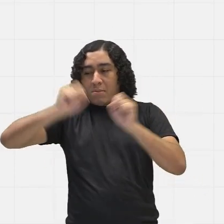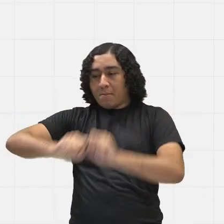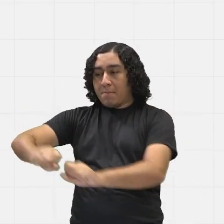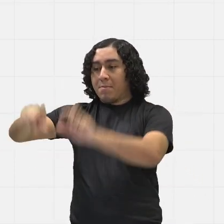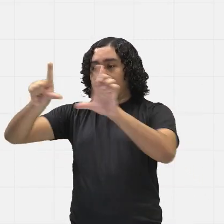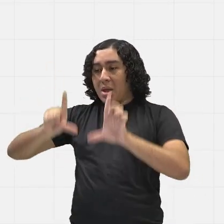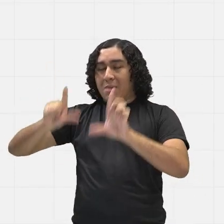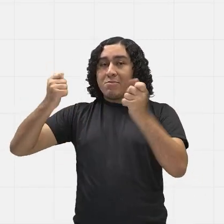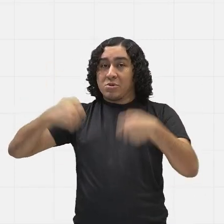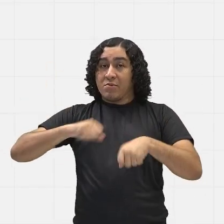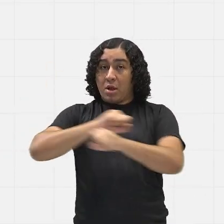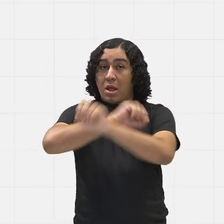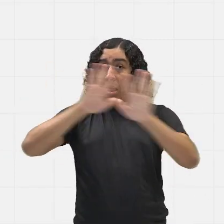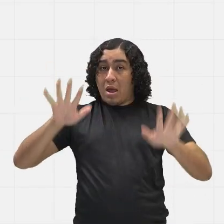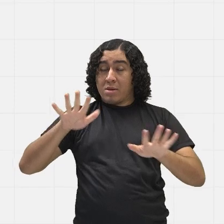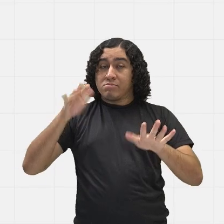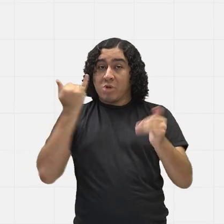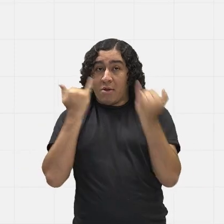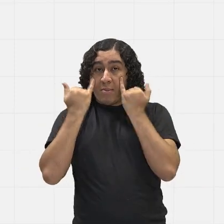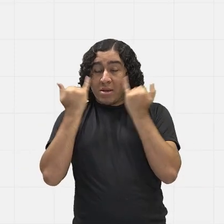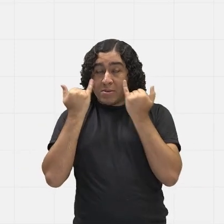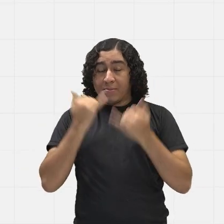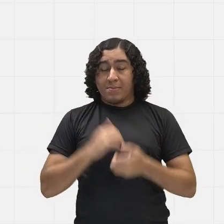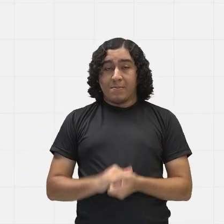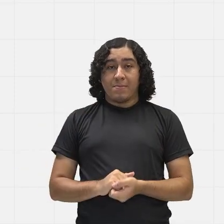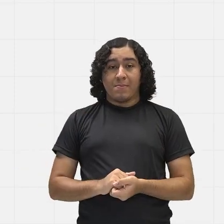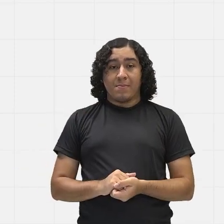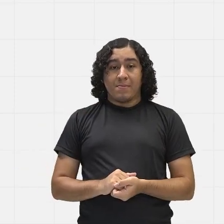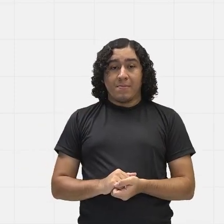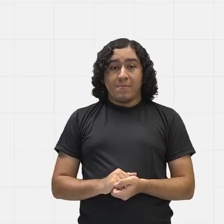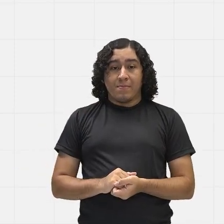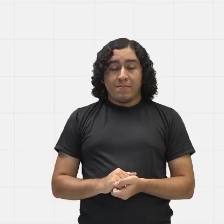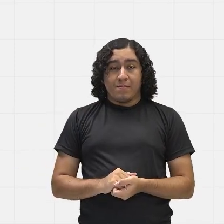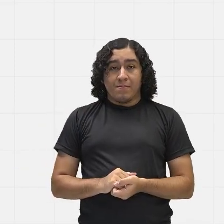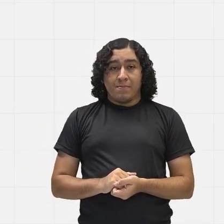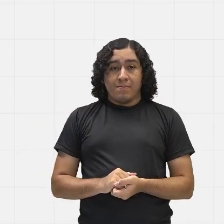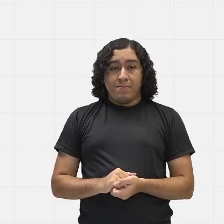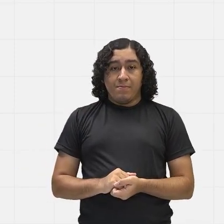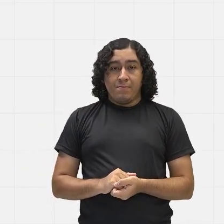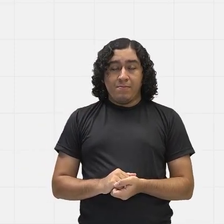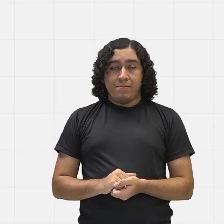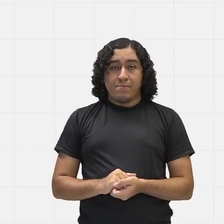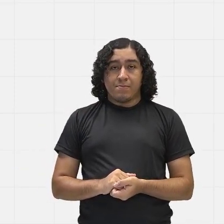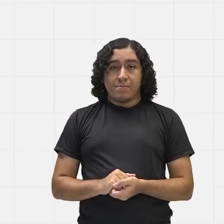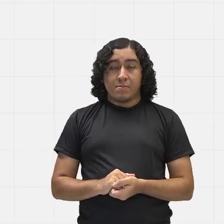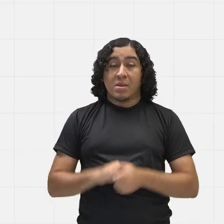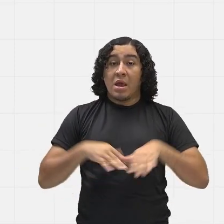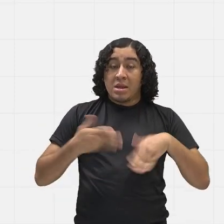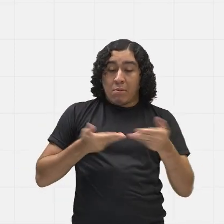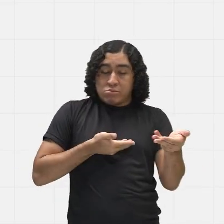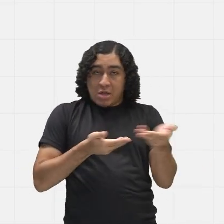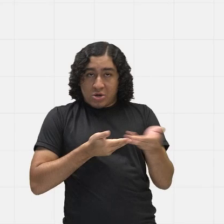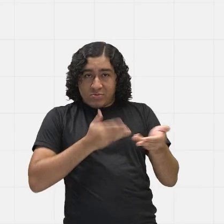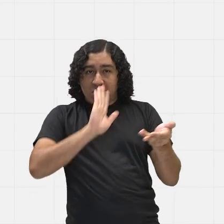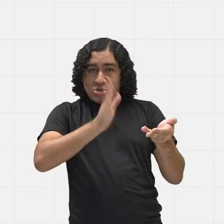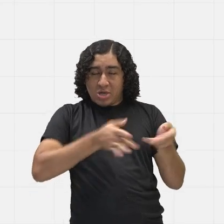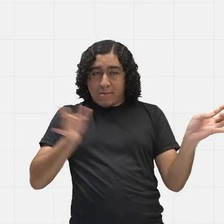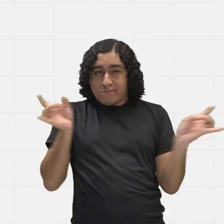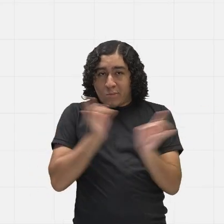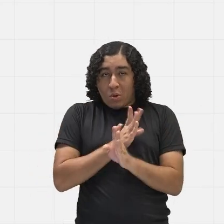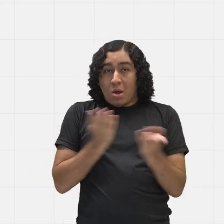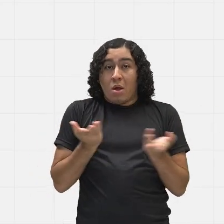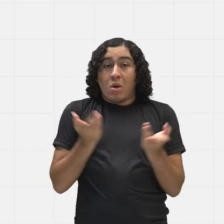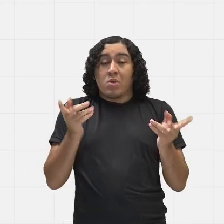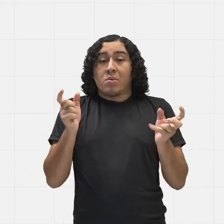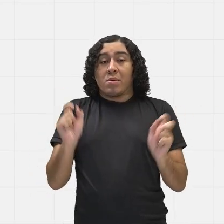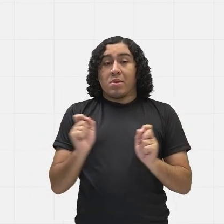fique claro, tá bom? A compreensão. A gente sai dessa parte em relação às interatividades, agora a gente vai para o